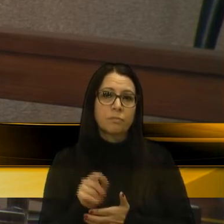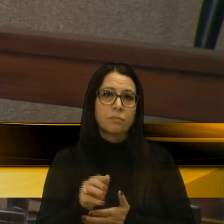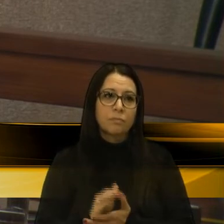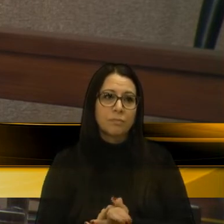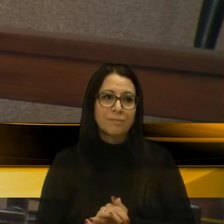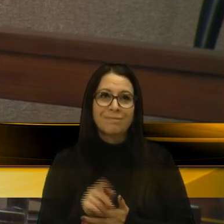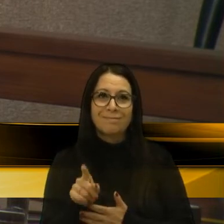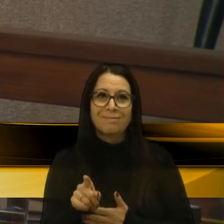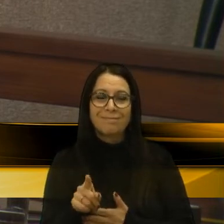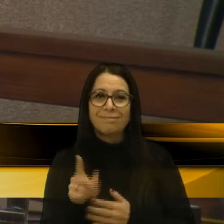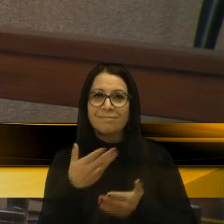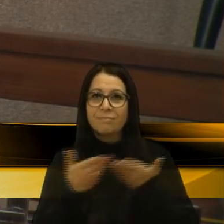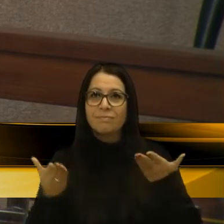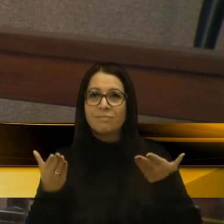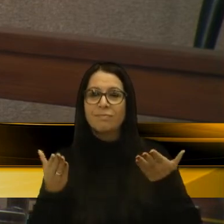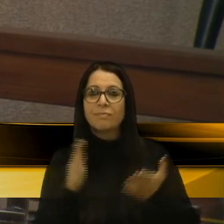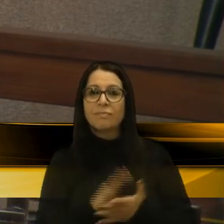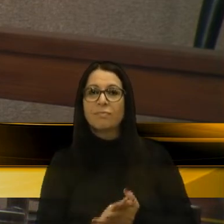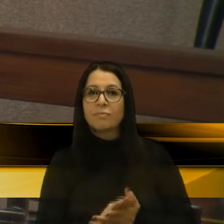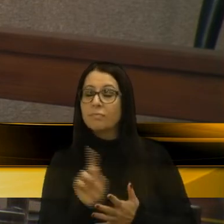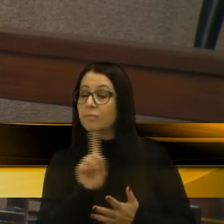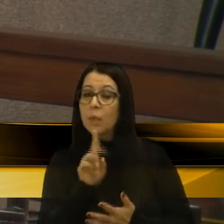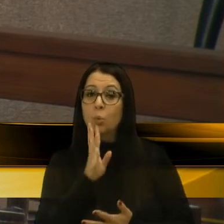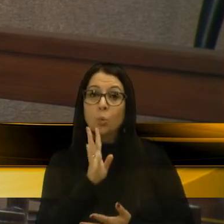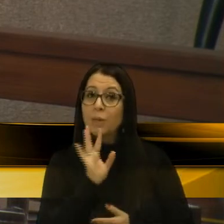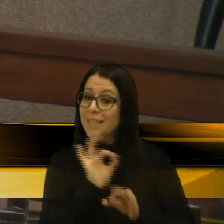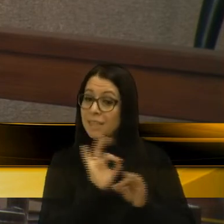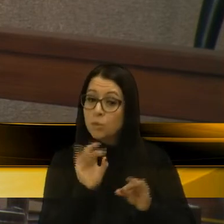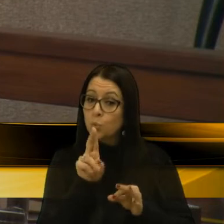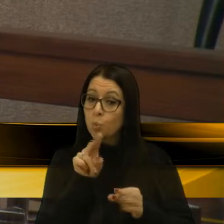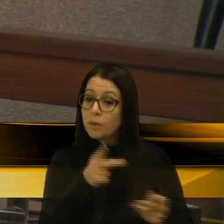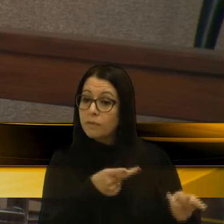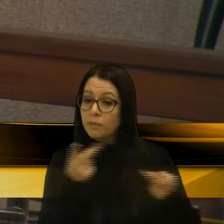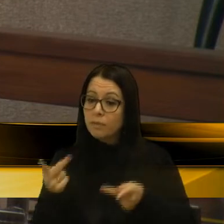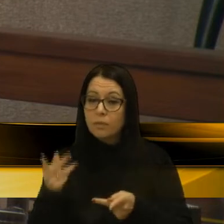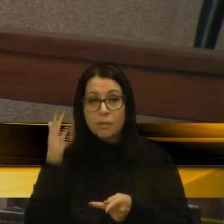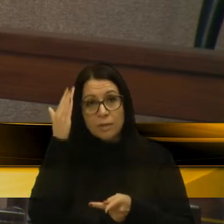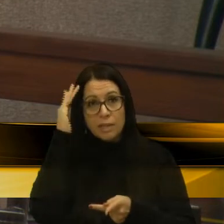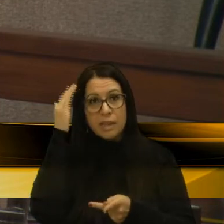mais incisivas à população sobre